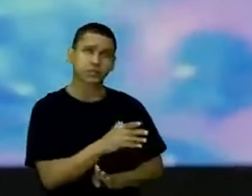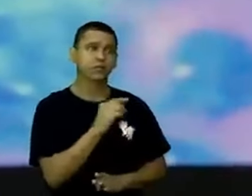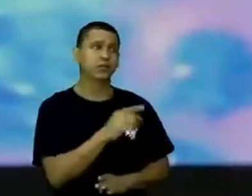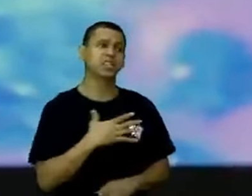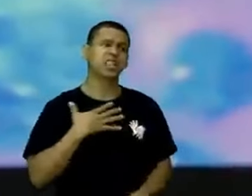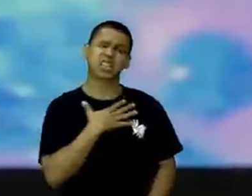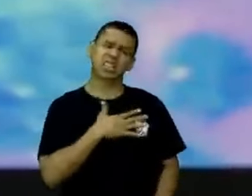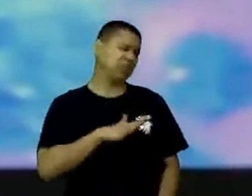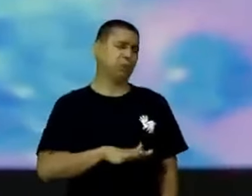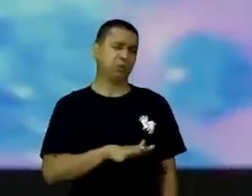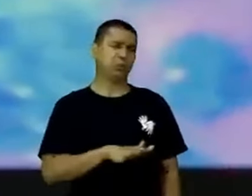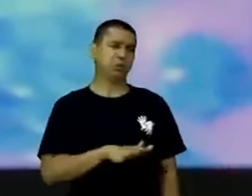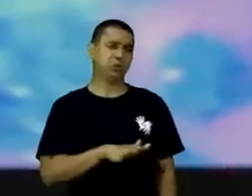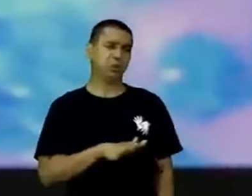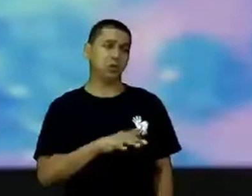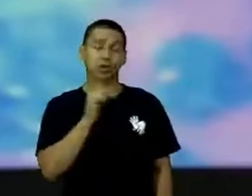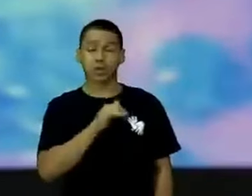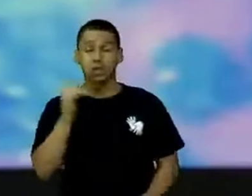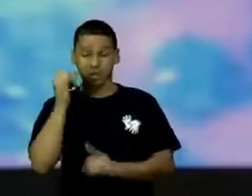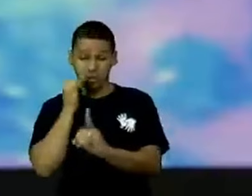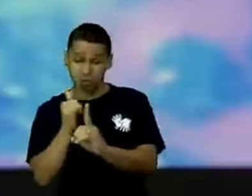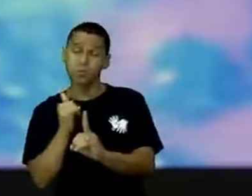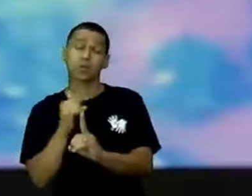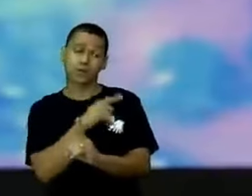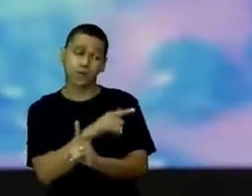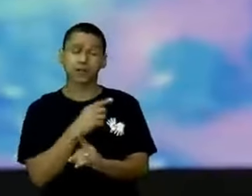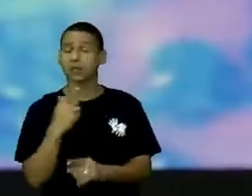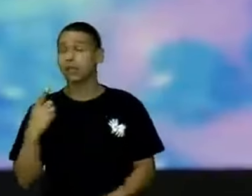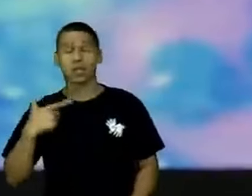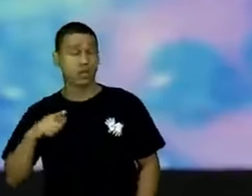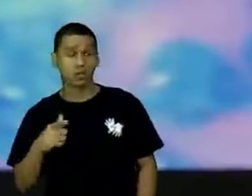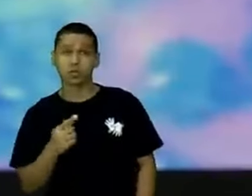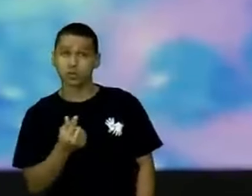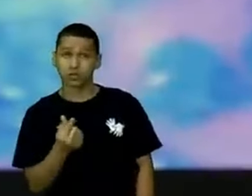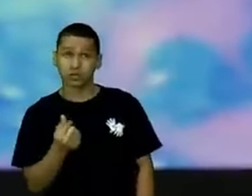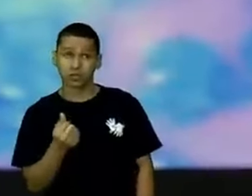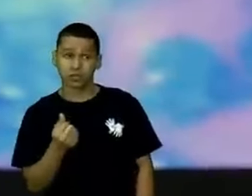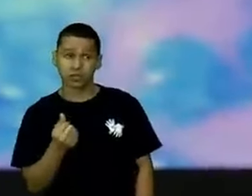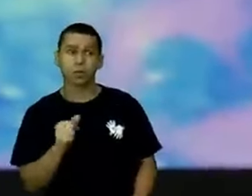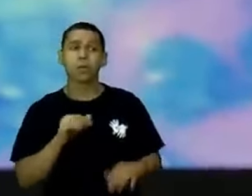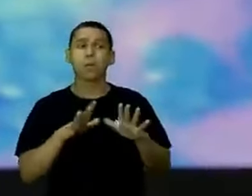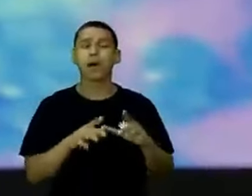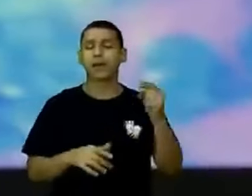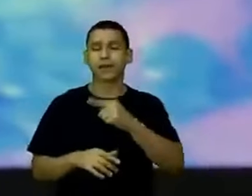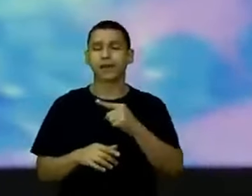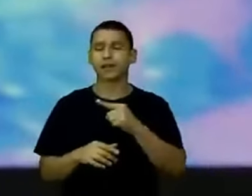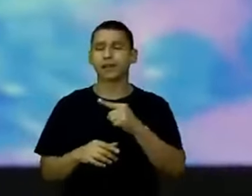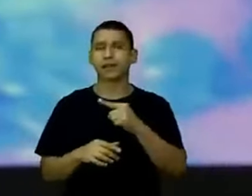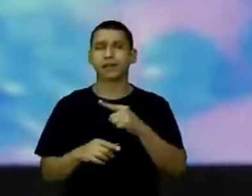gostado do profeta e o profeta pode não ter o dinheiro que tu tem, mas ele também não tem a doença que você tem, não.